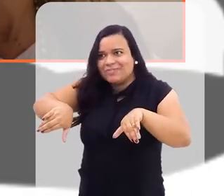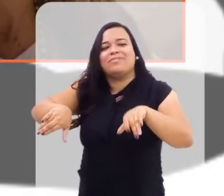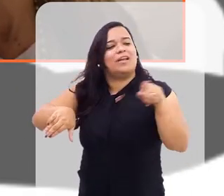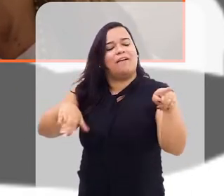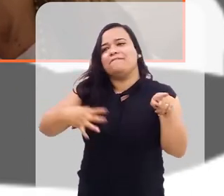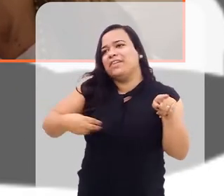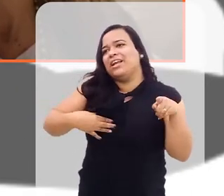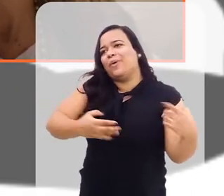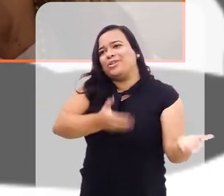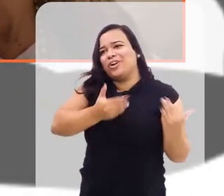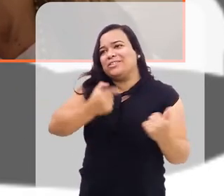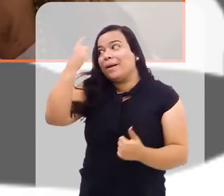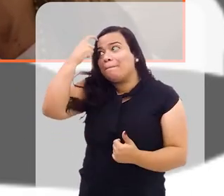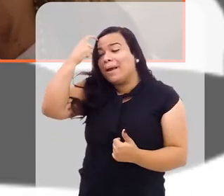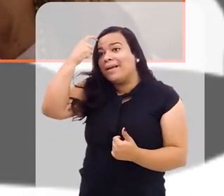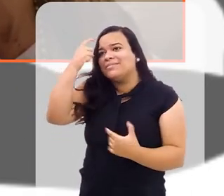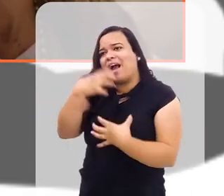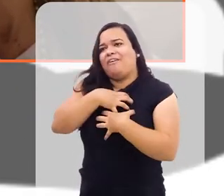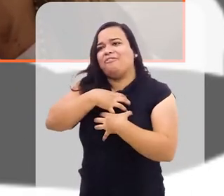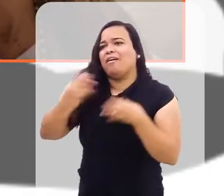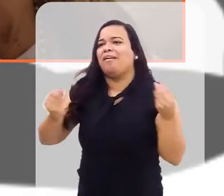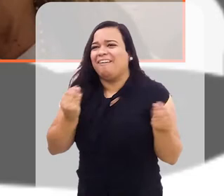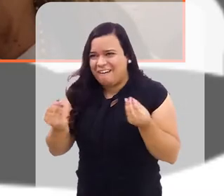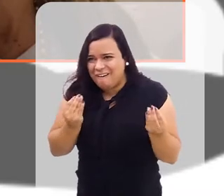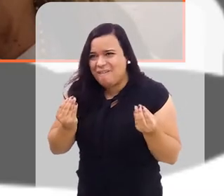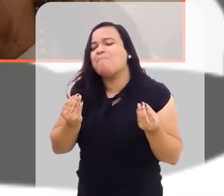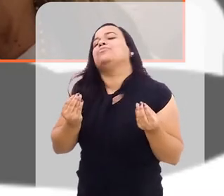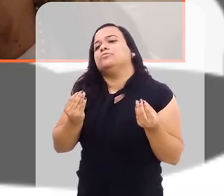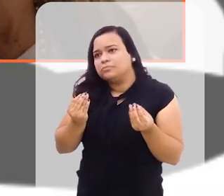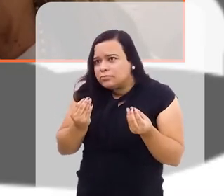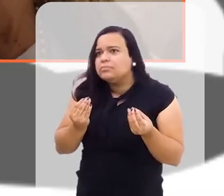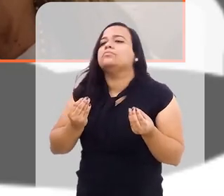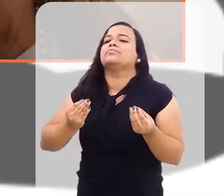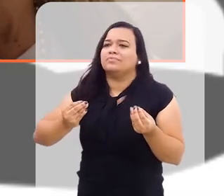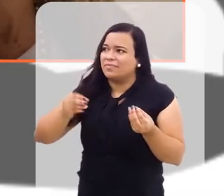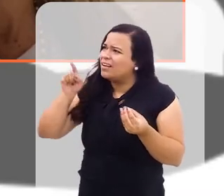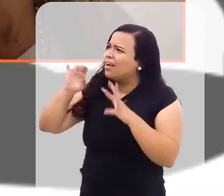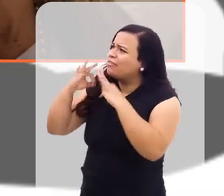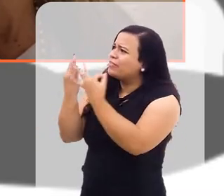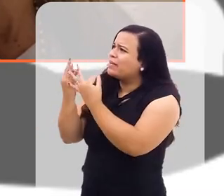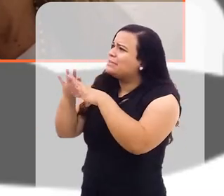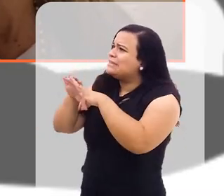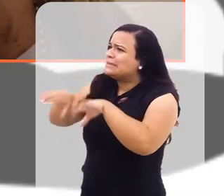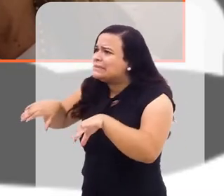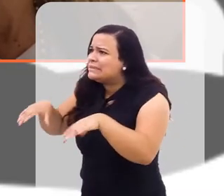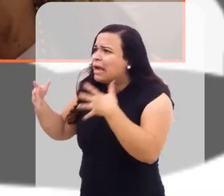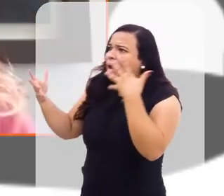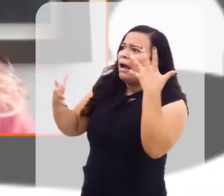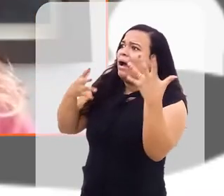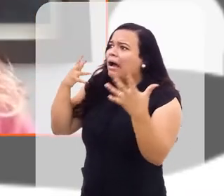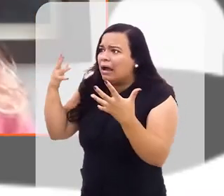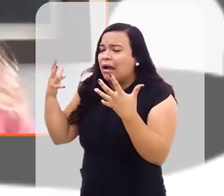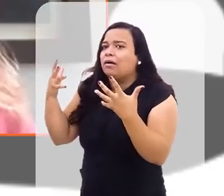é que isso traz na cabeça do adolescente essa separação, essa ruptura de família, né?